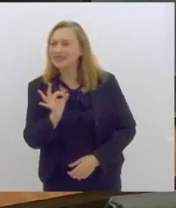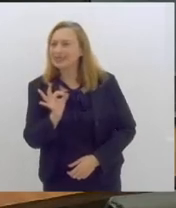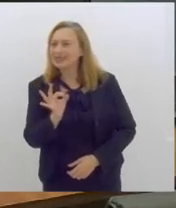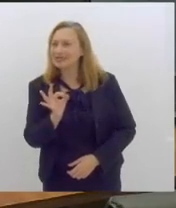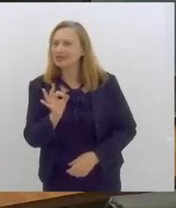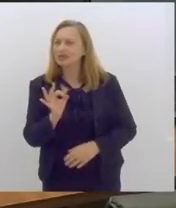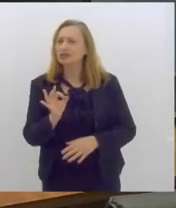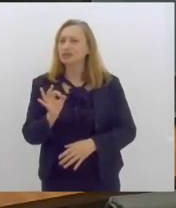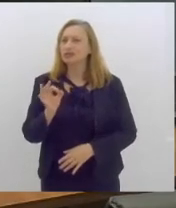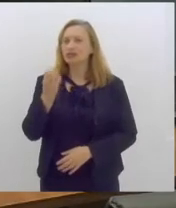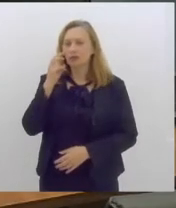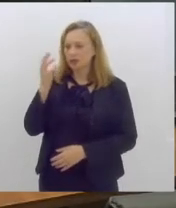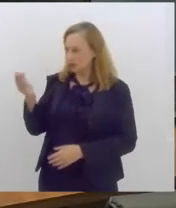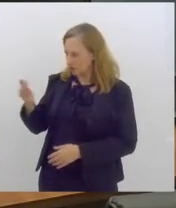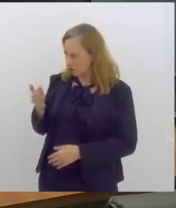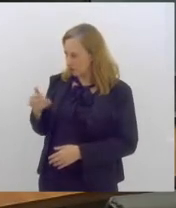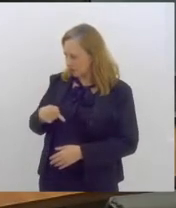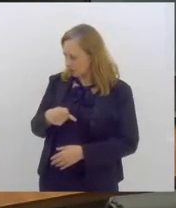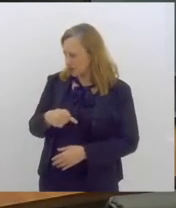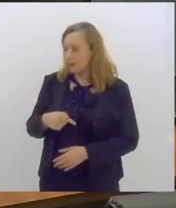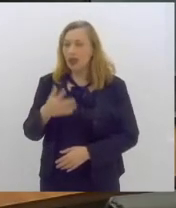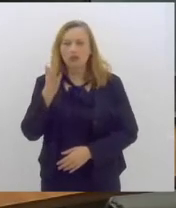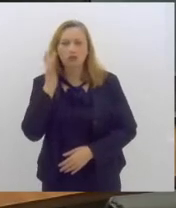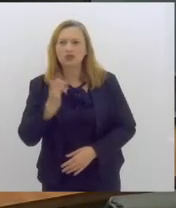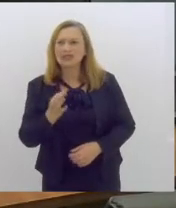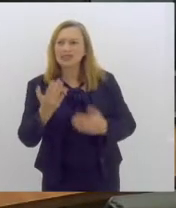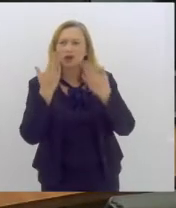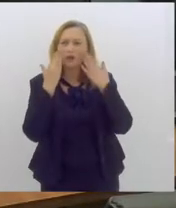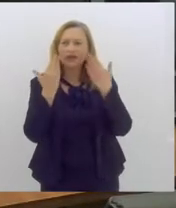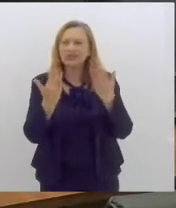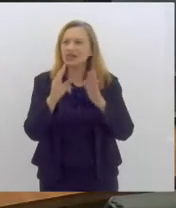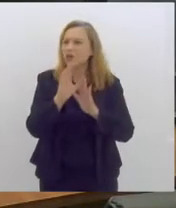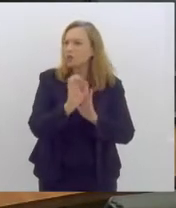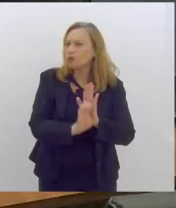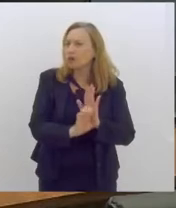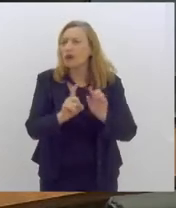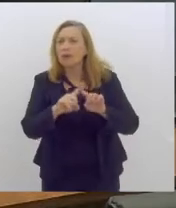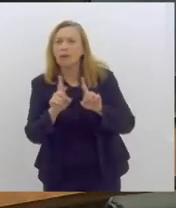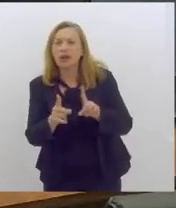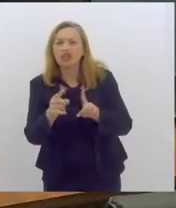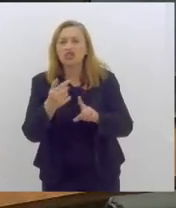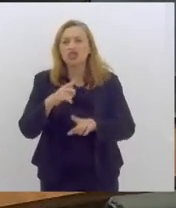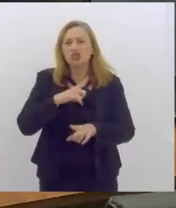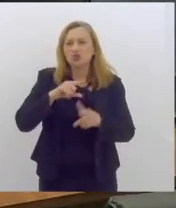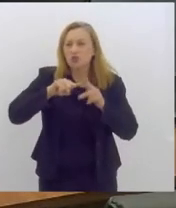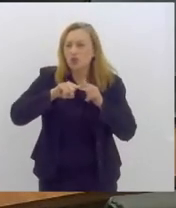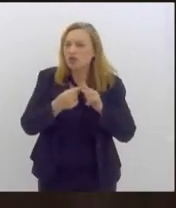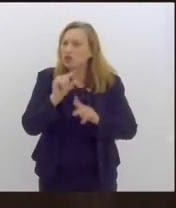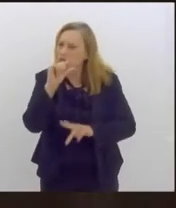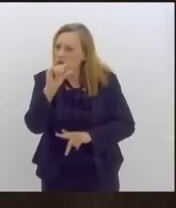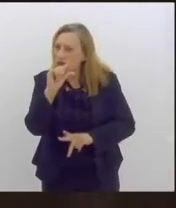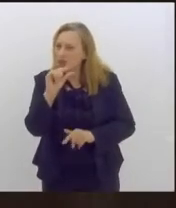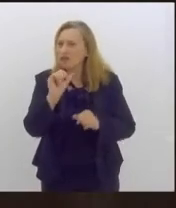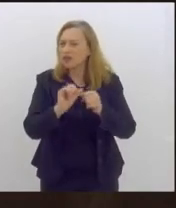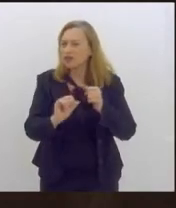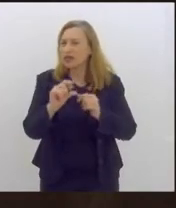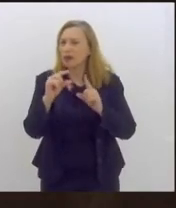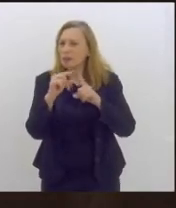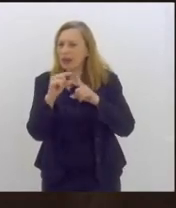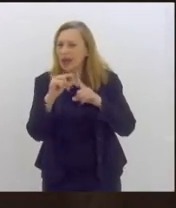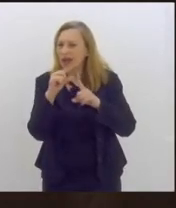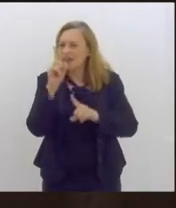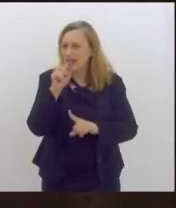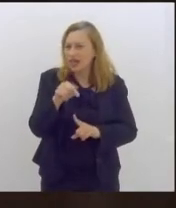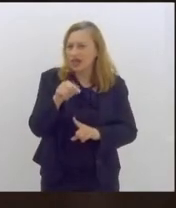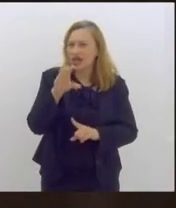Valdete não sei se eu apresentei isso como emenda mas tinha uma pequena correção a fazer a palavra